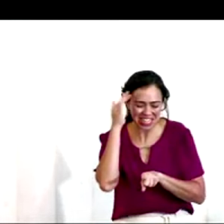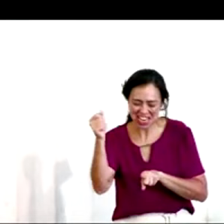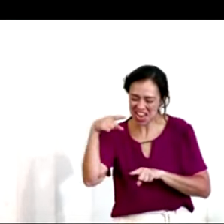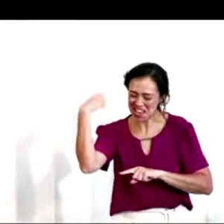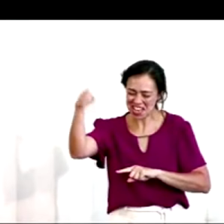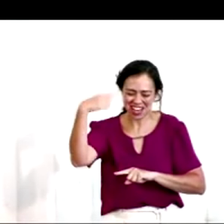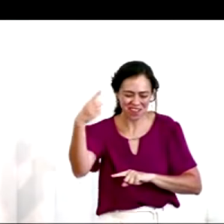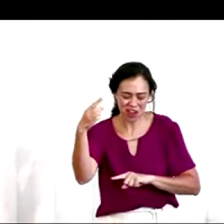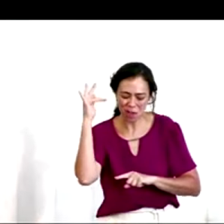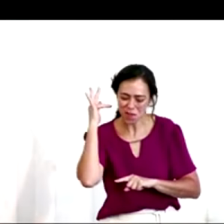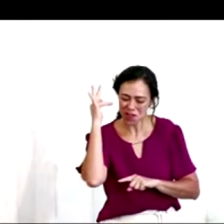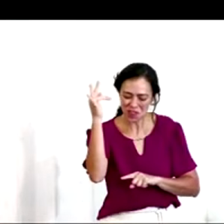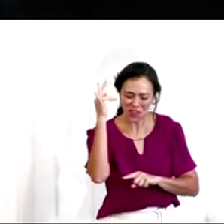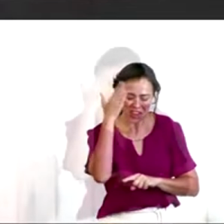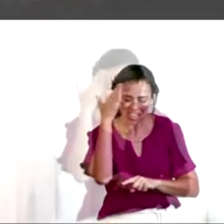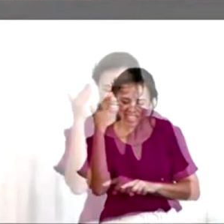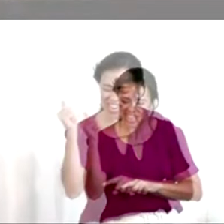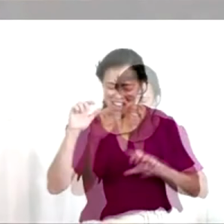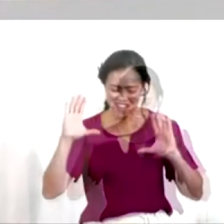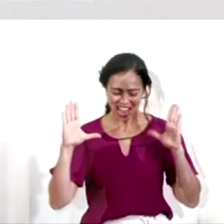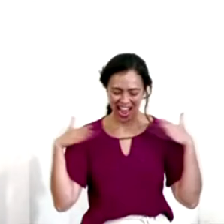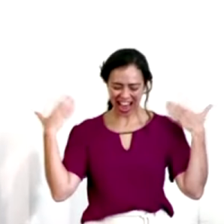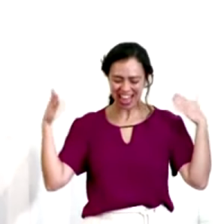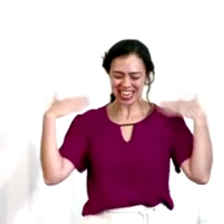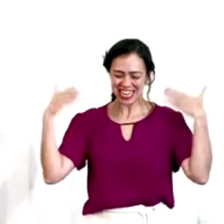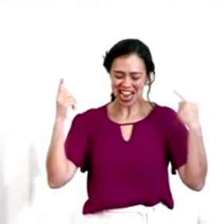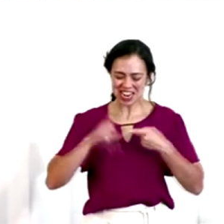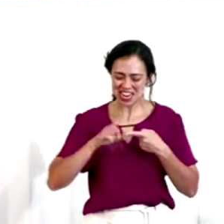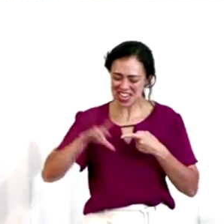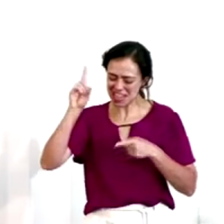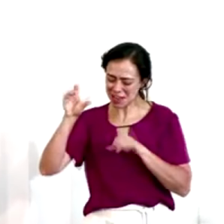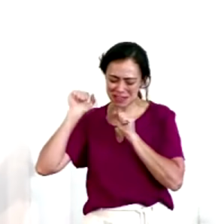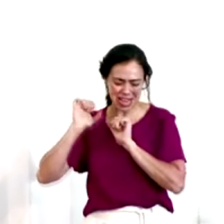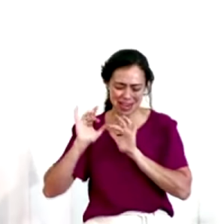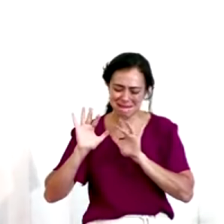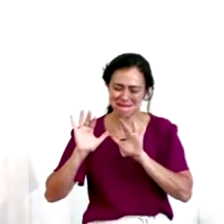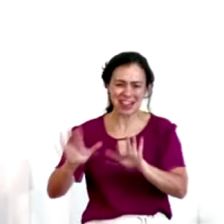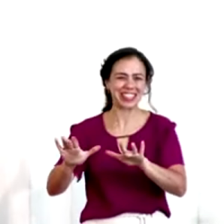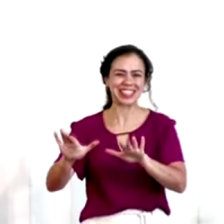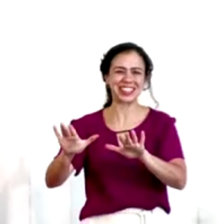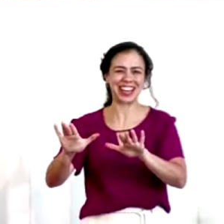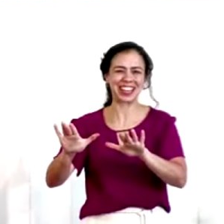olhos. Falemos com o Senhor. Senhor Deus, nós estamos diante da Tua Palavra.